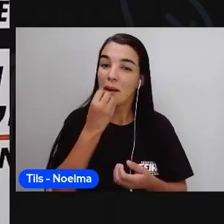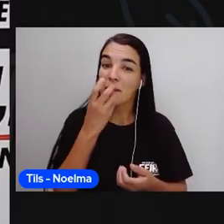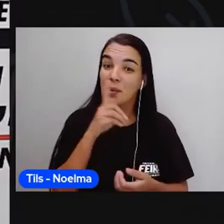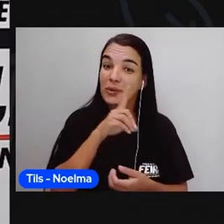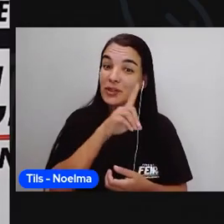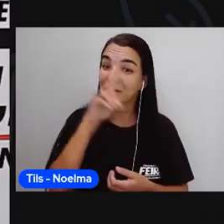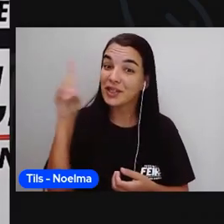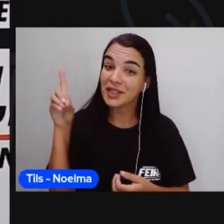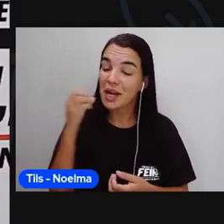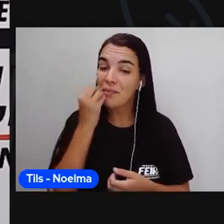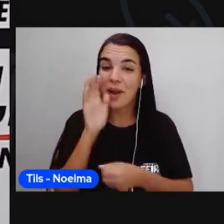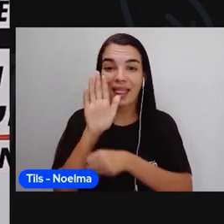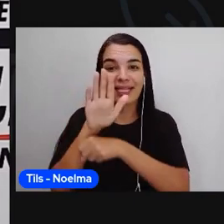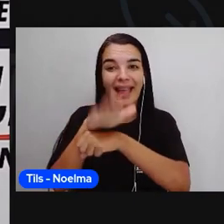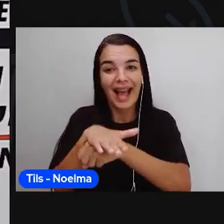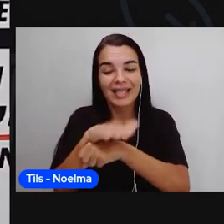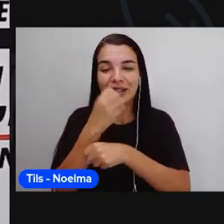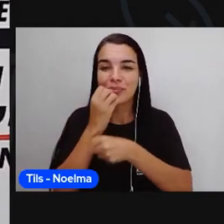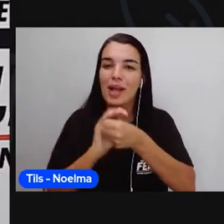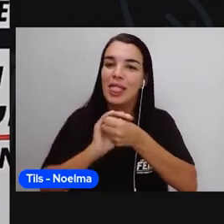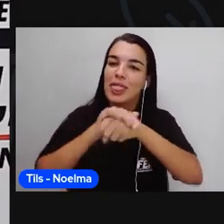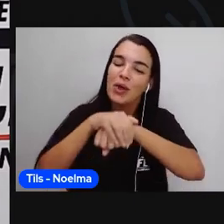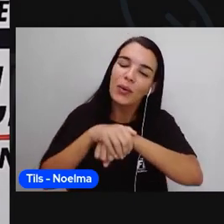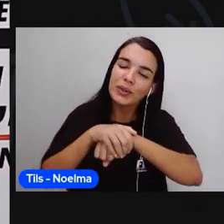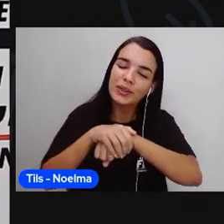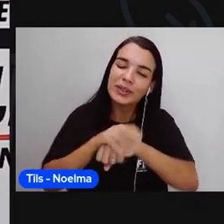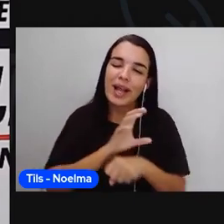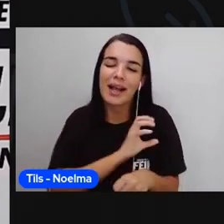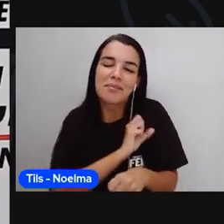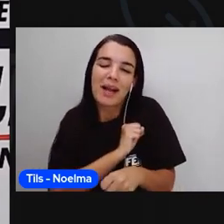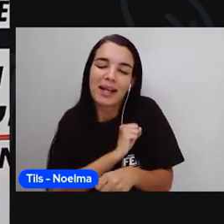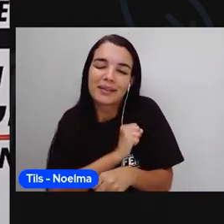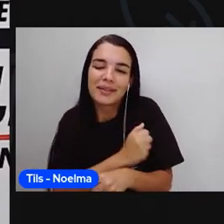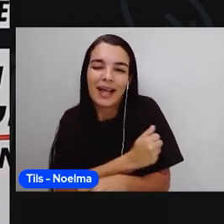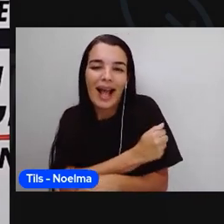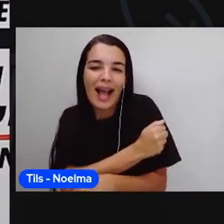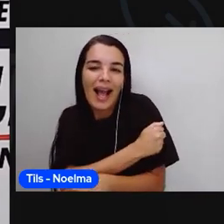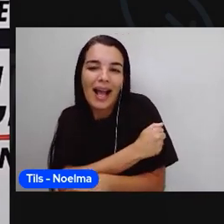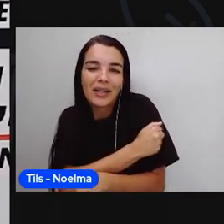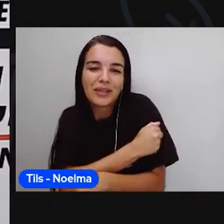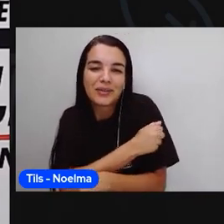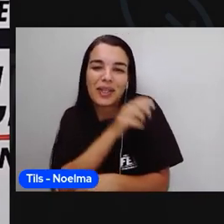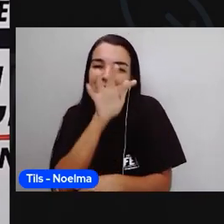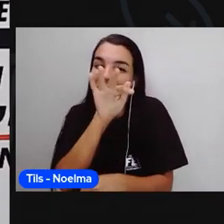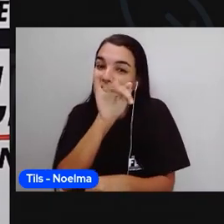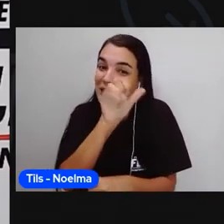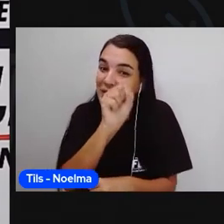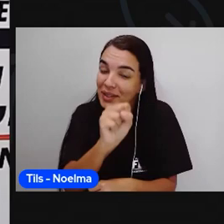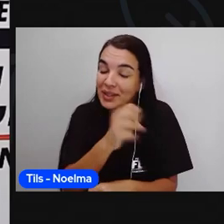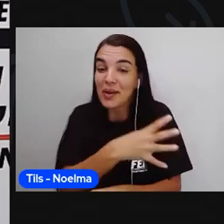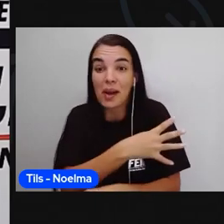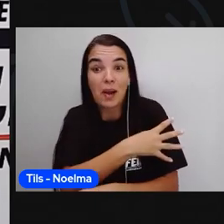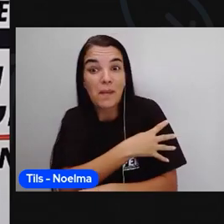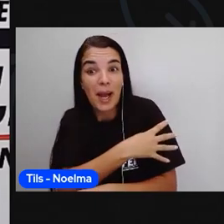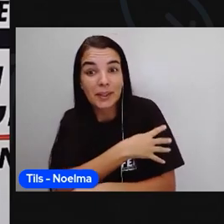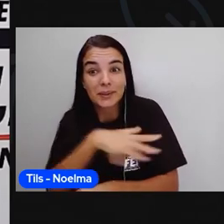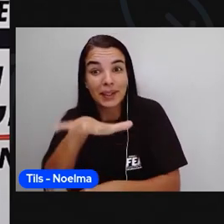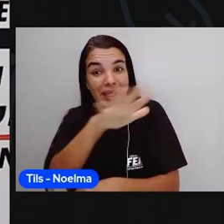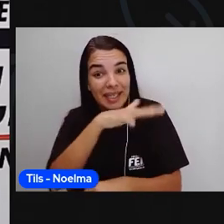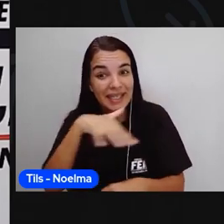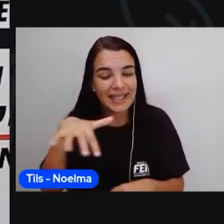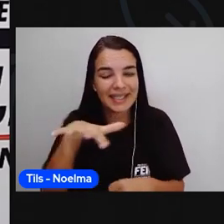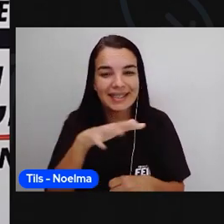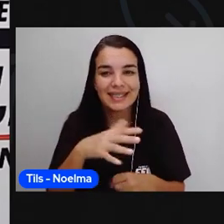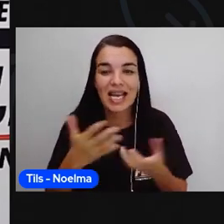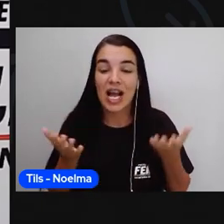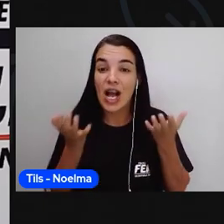Bom dia, boa tarde, boa noite, meus amados, meus queridos alunos de Feira de Santana, nossos quartos anos.